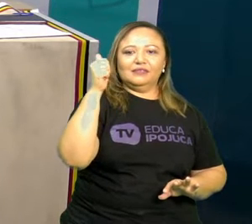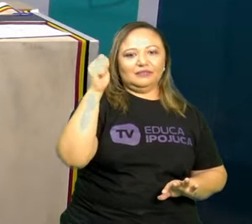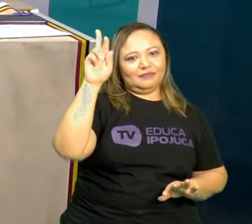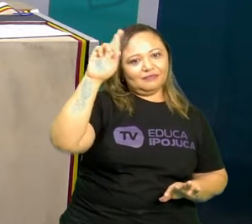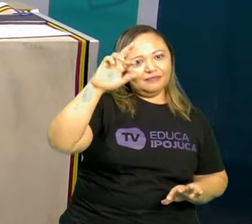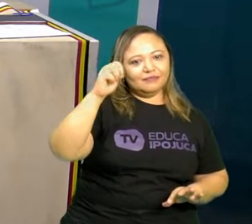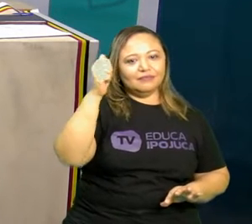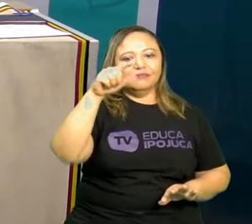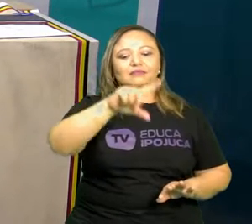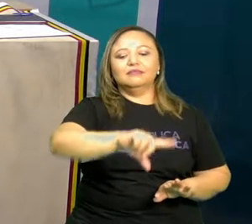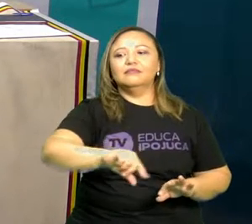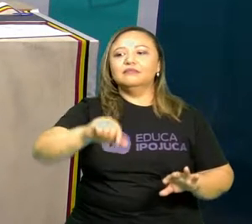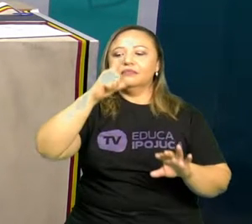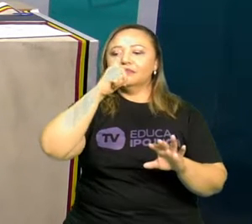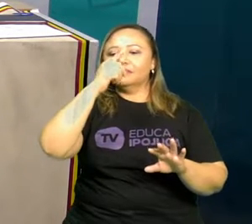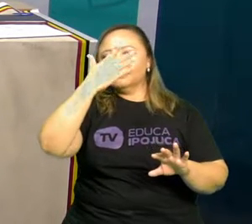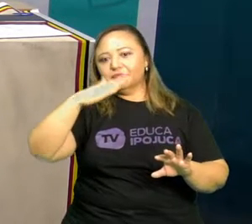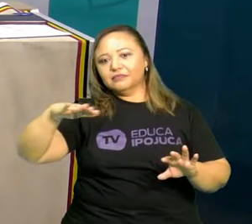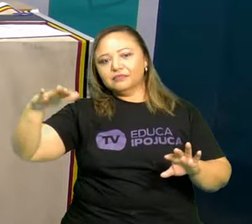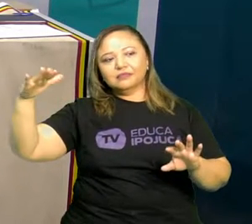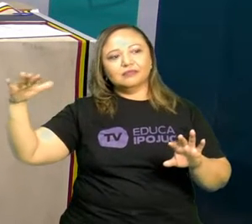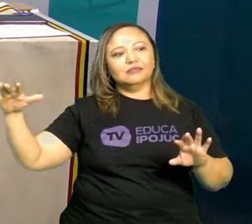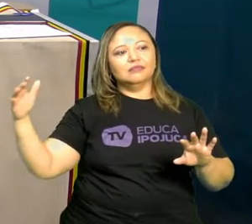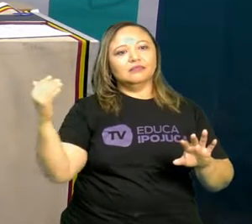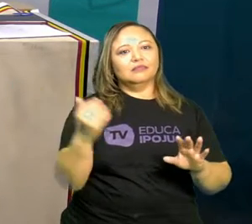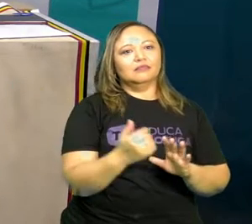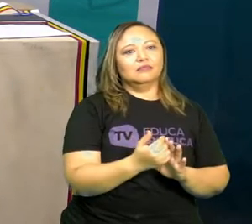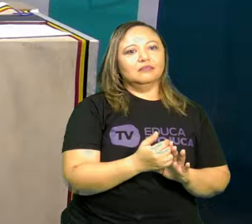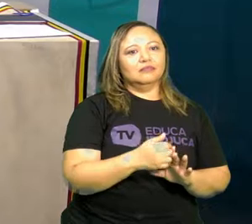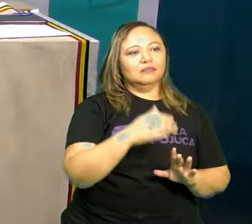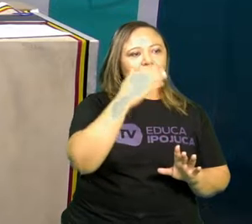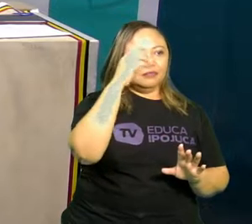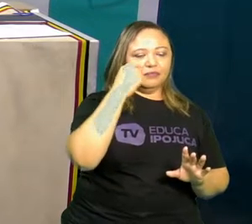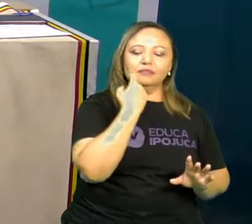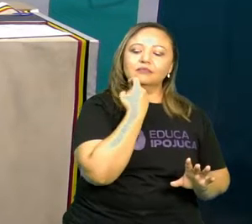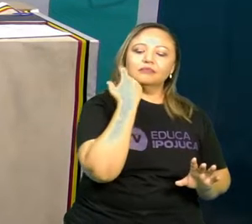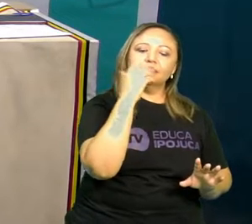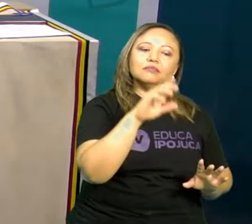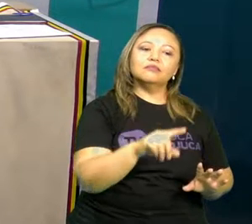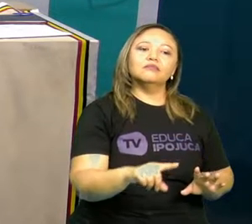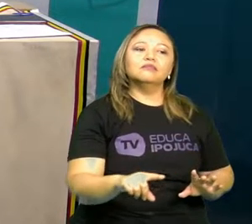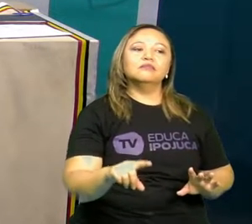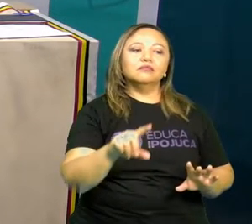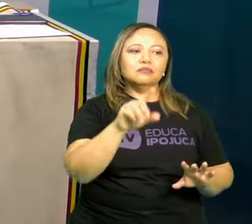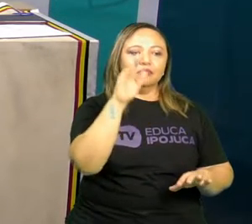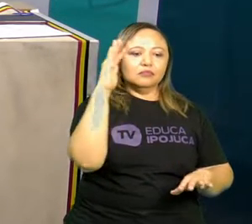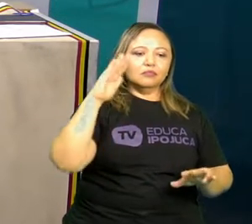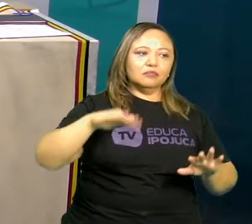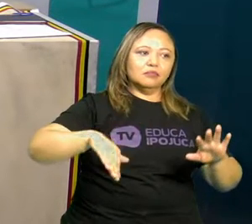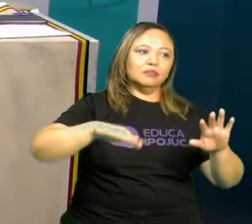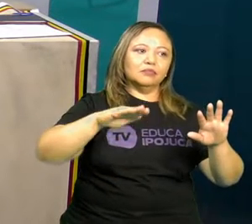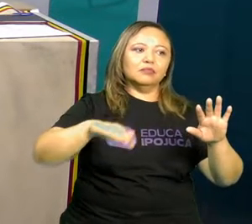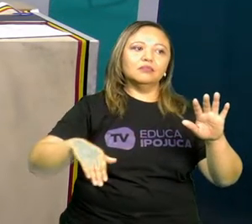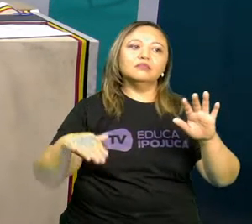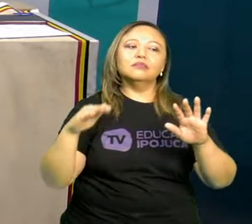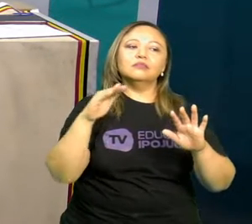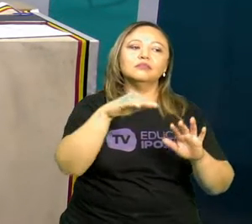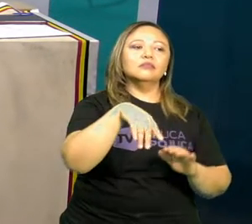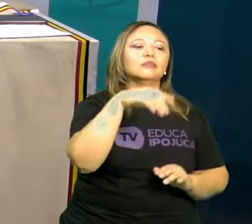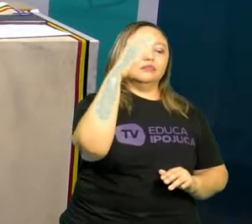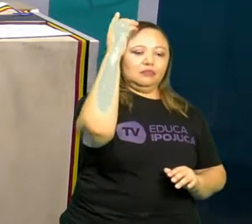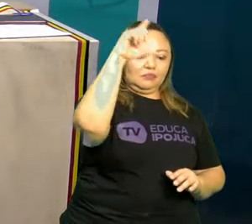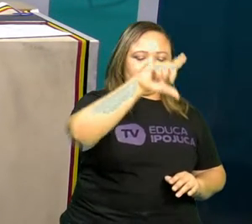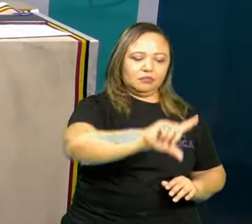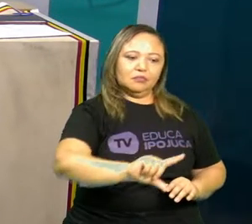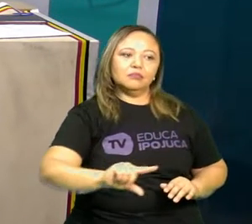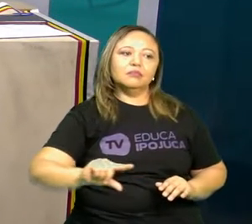Sara do fundo do mar. Se eu fosse um peixinho e soubesse